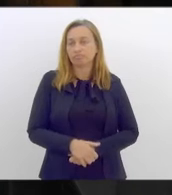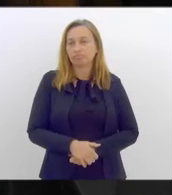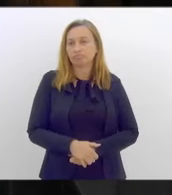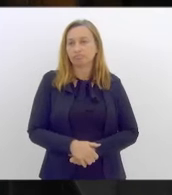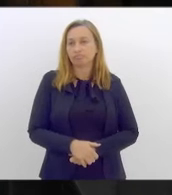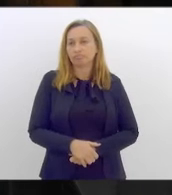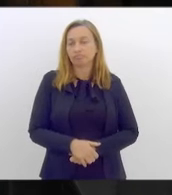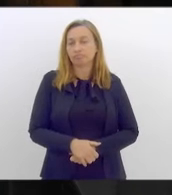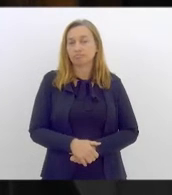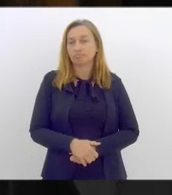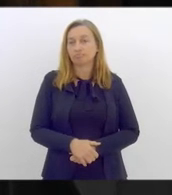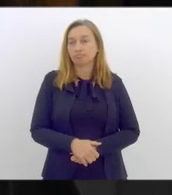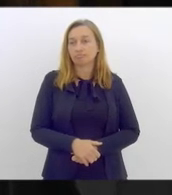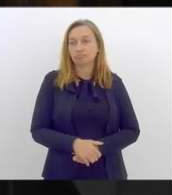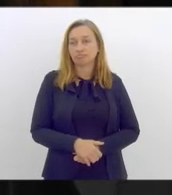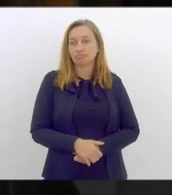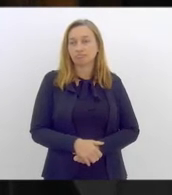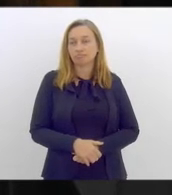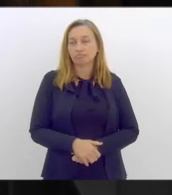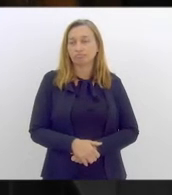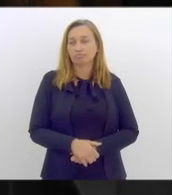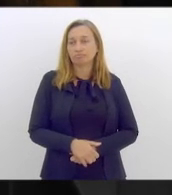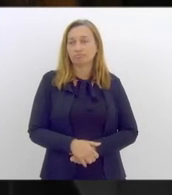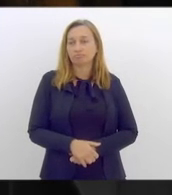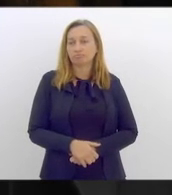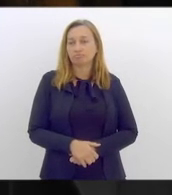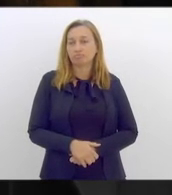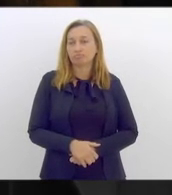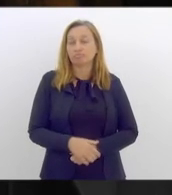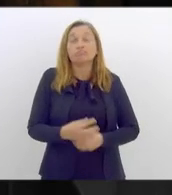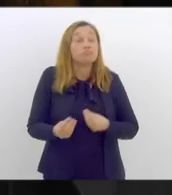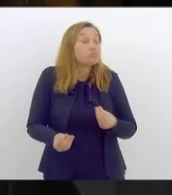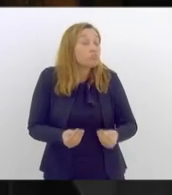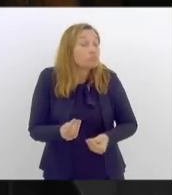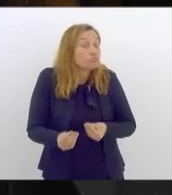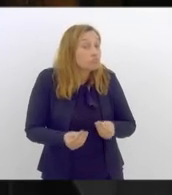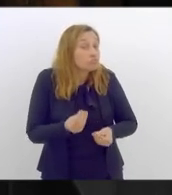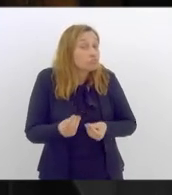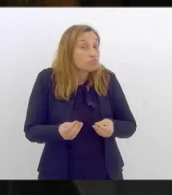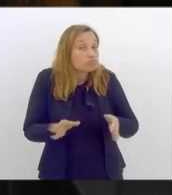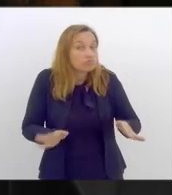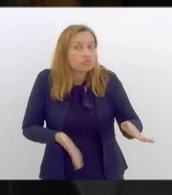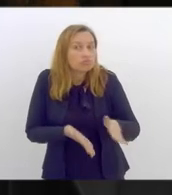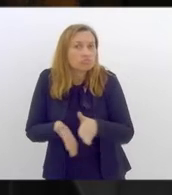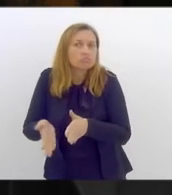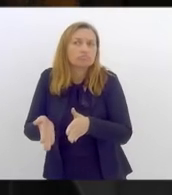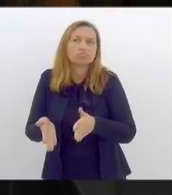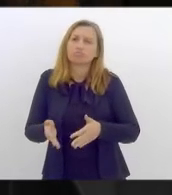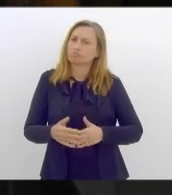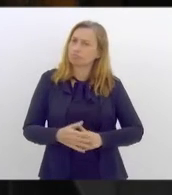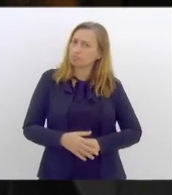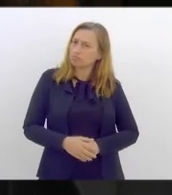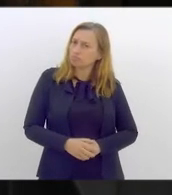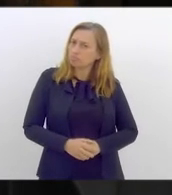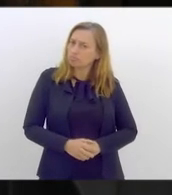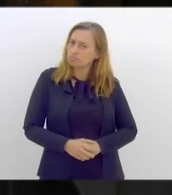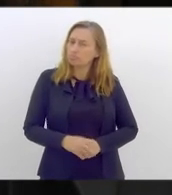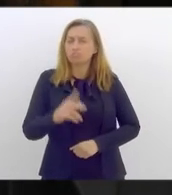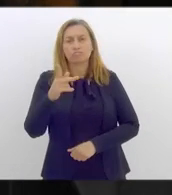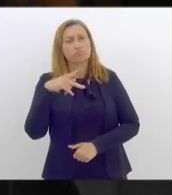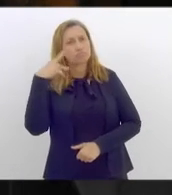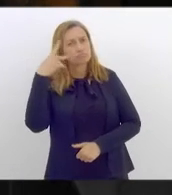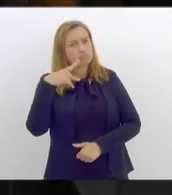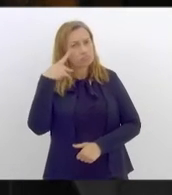como é que vai ser o caminho que esse Parlamento